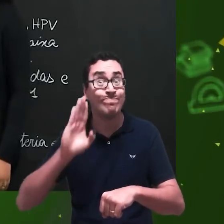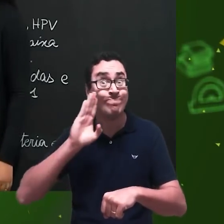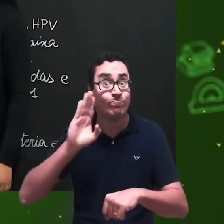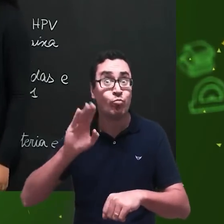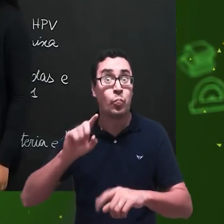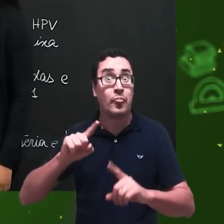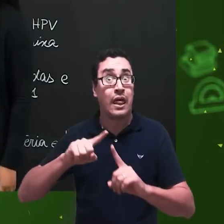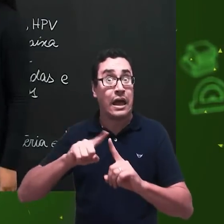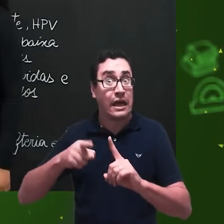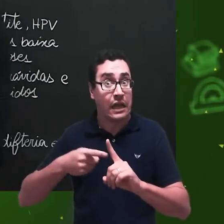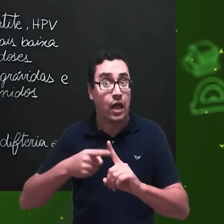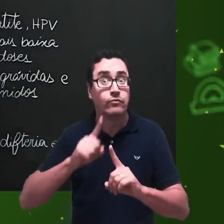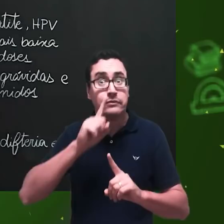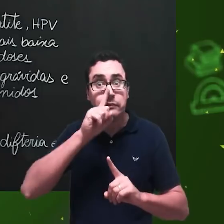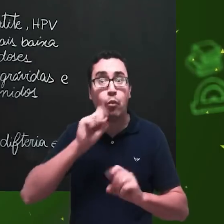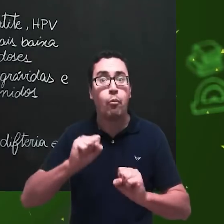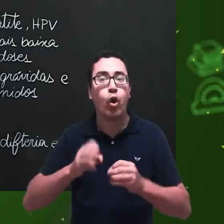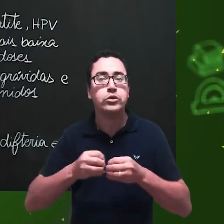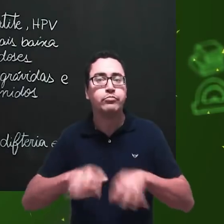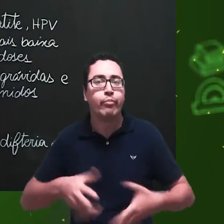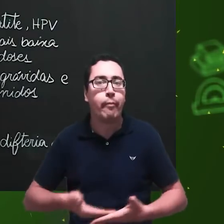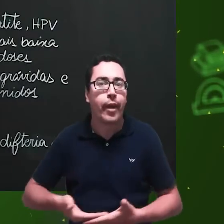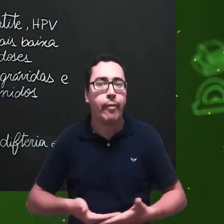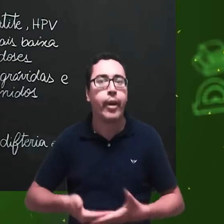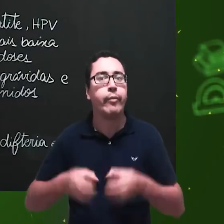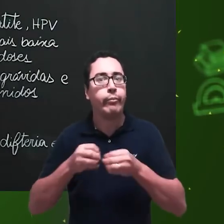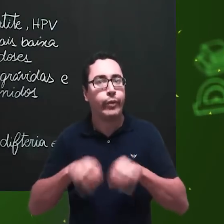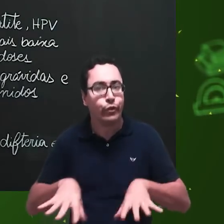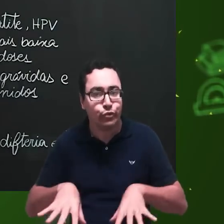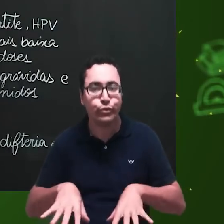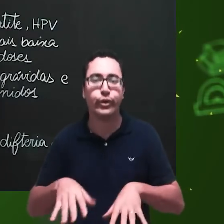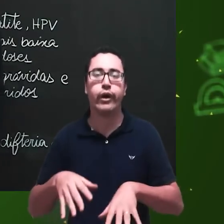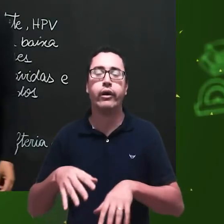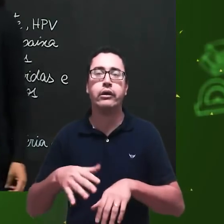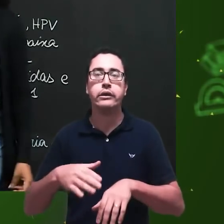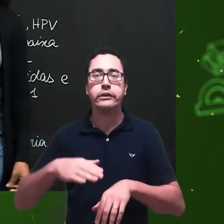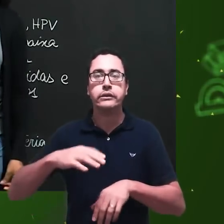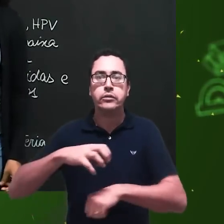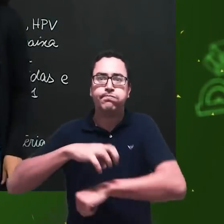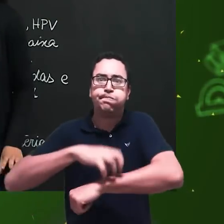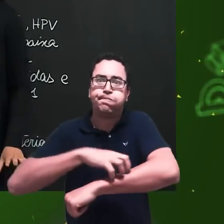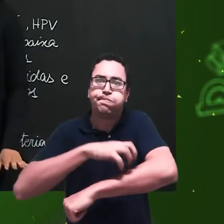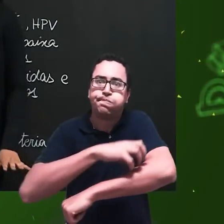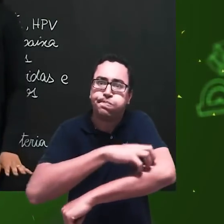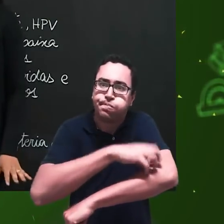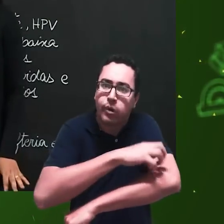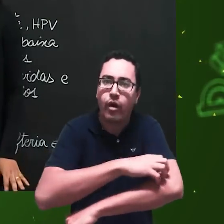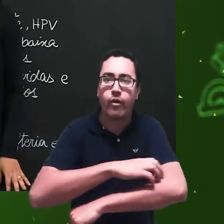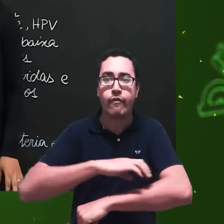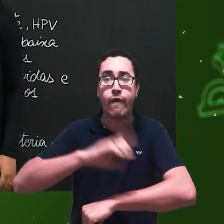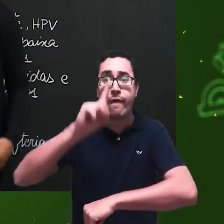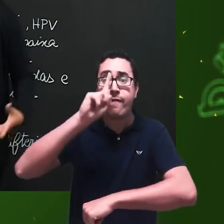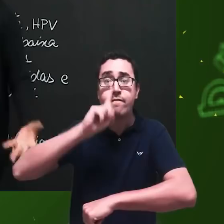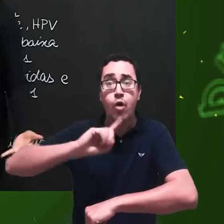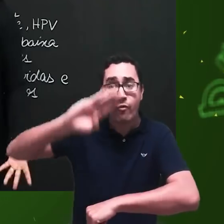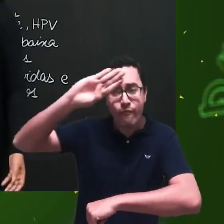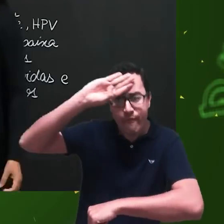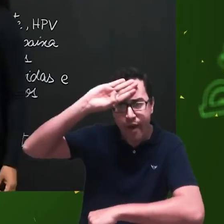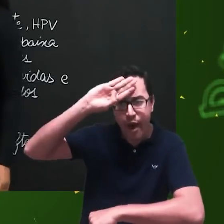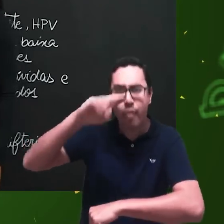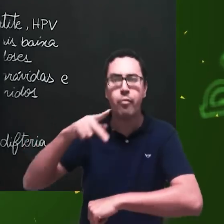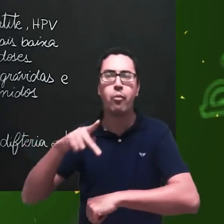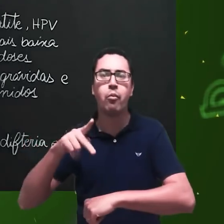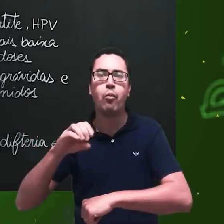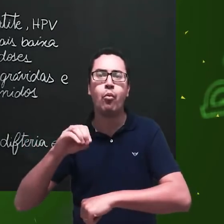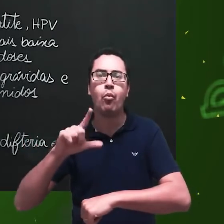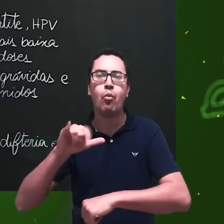está gestando ali. O sarampo, a febre amarela, o pólio. Então, são esse tipo de vacina. Coisa